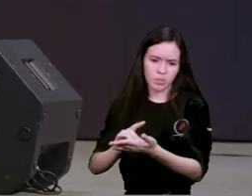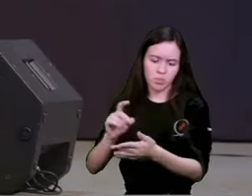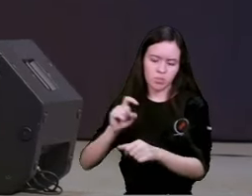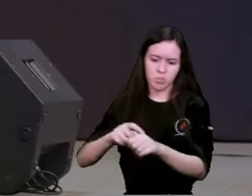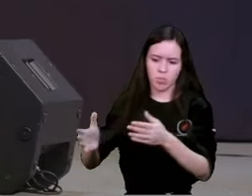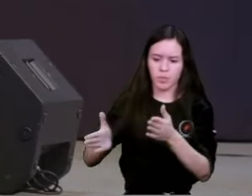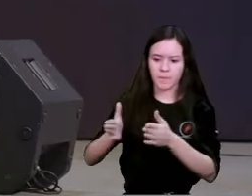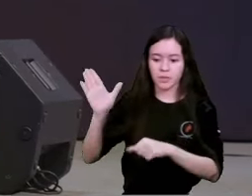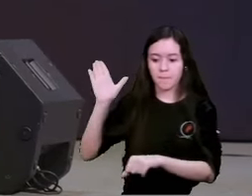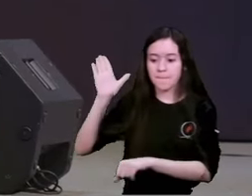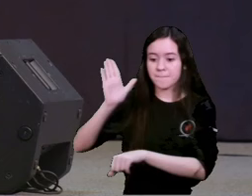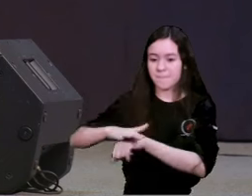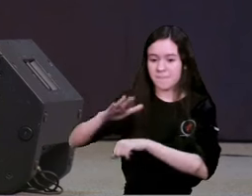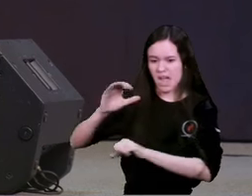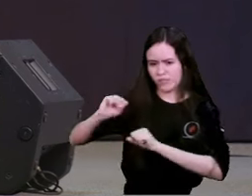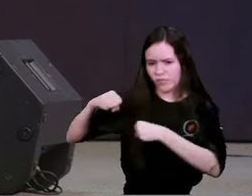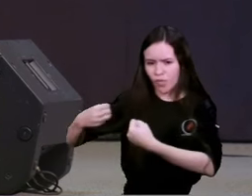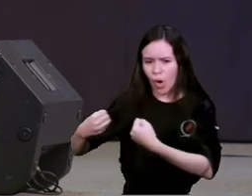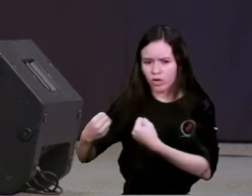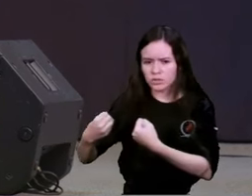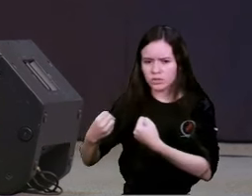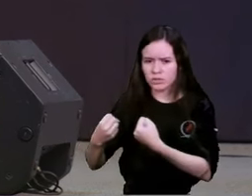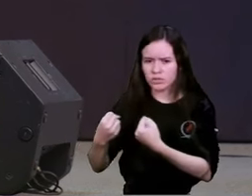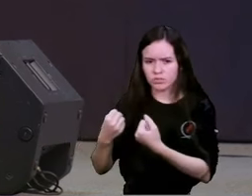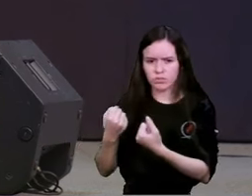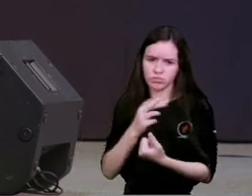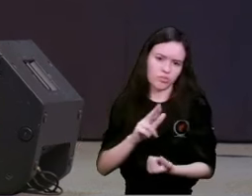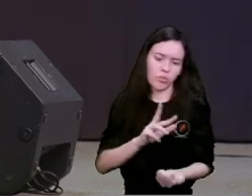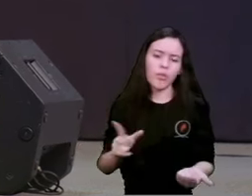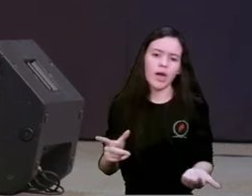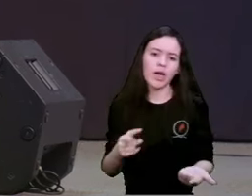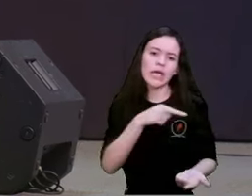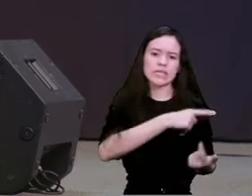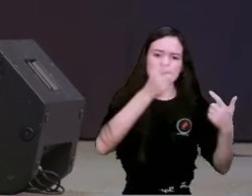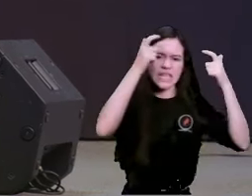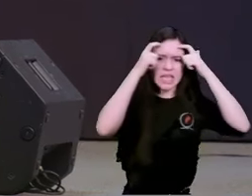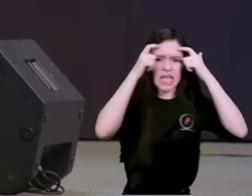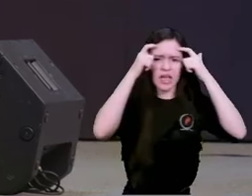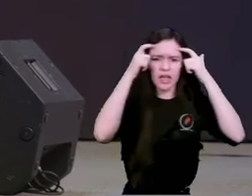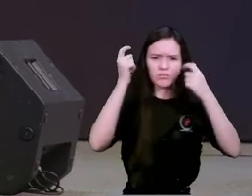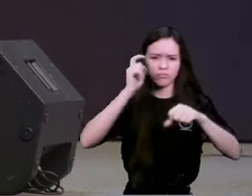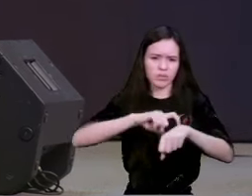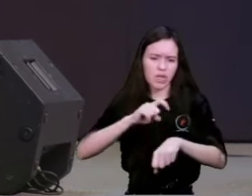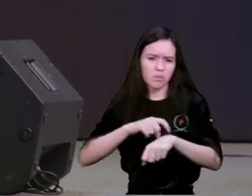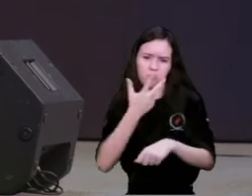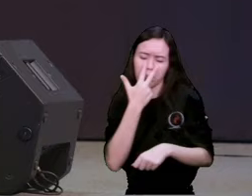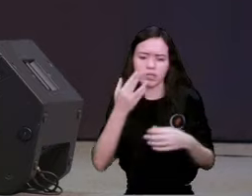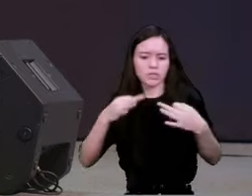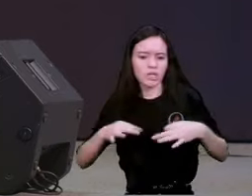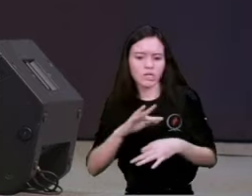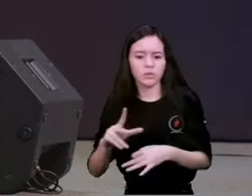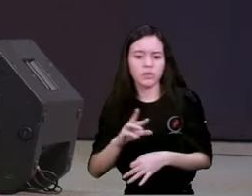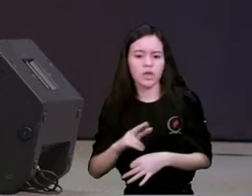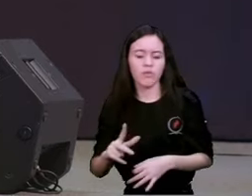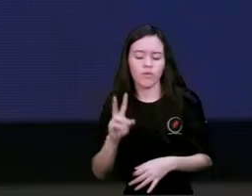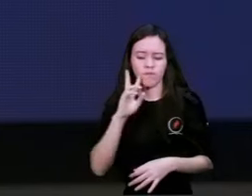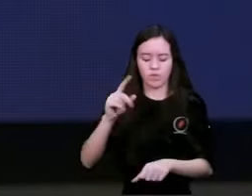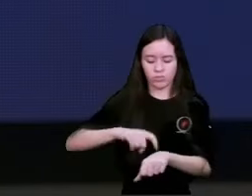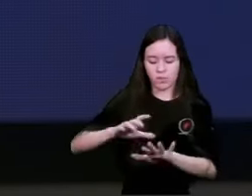momento mais forte. Se Isaac não está sendo oportuno, se Isaac não está vendo a melhor